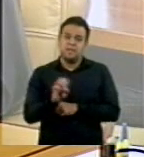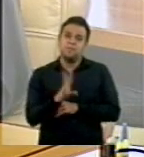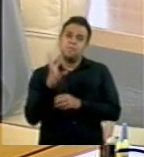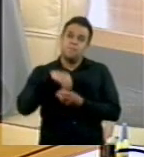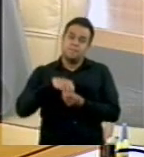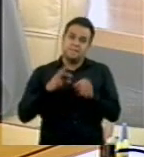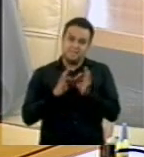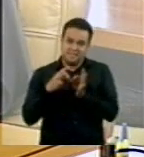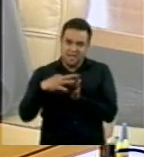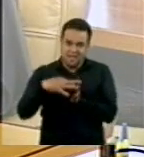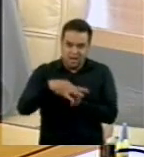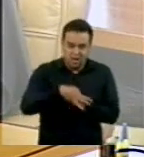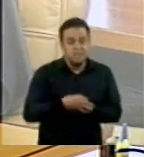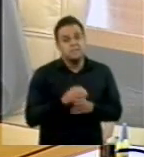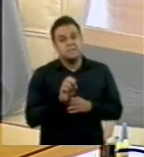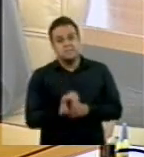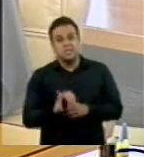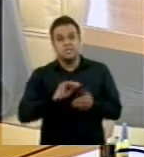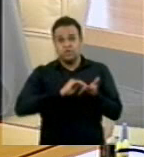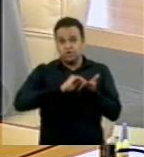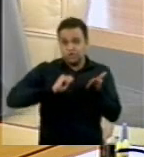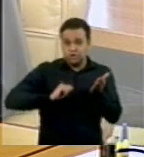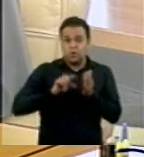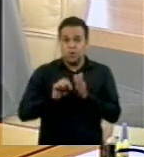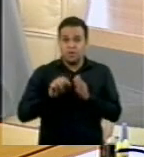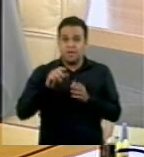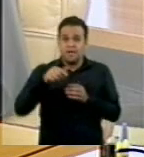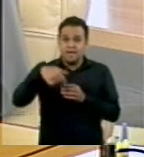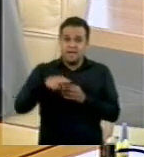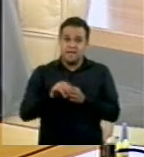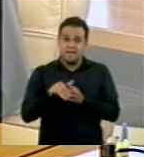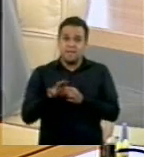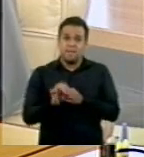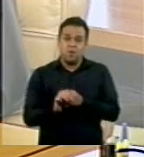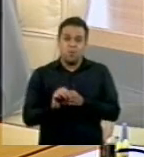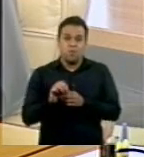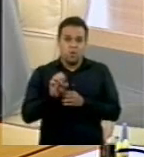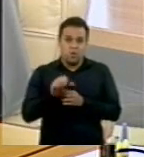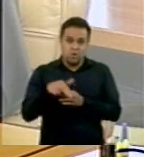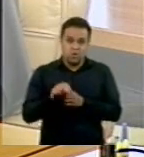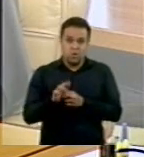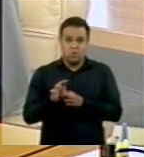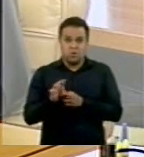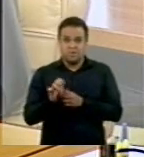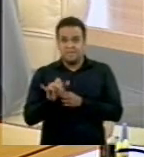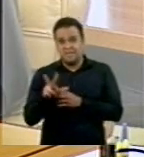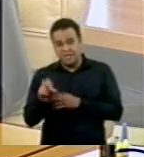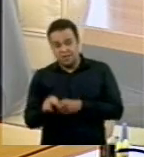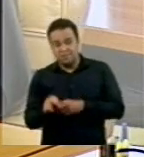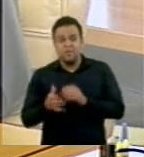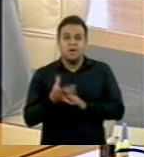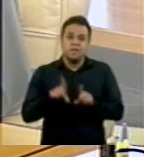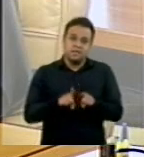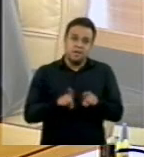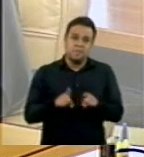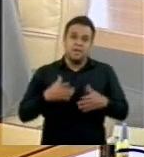organismo, pela retirada de componentes químicos nocivos, pelas funções imunológicas, pela regulação